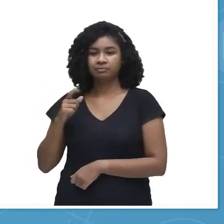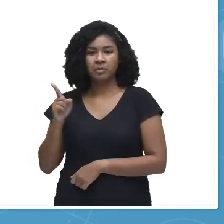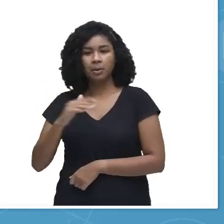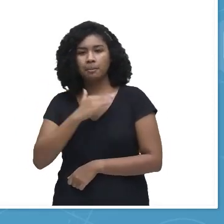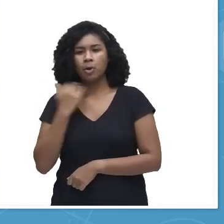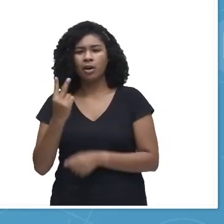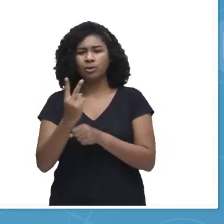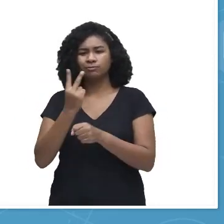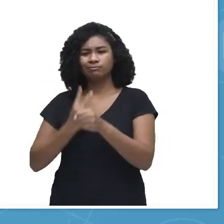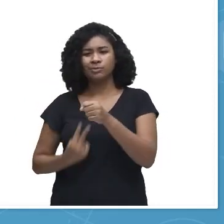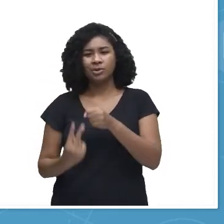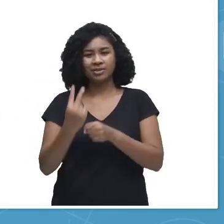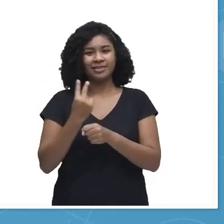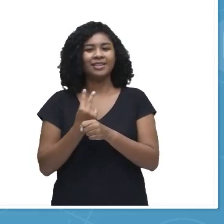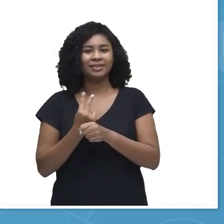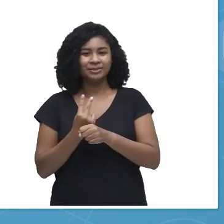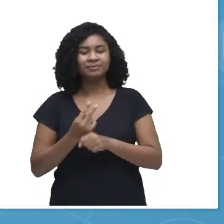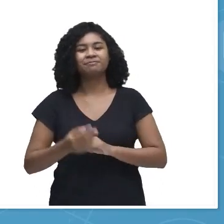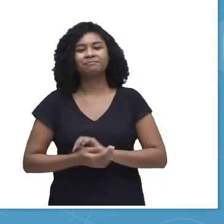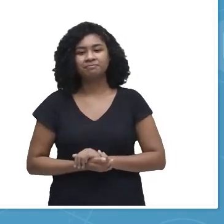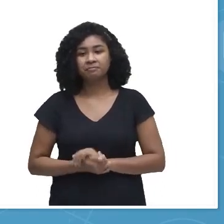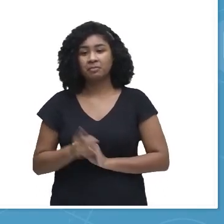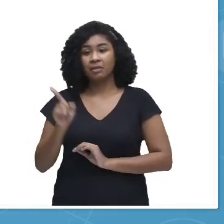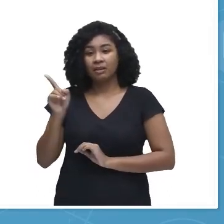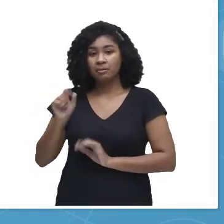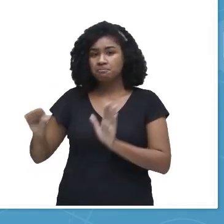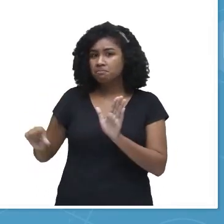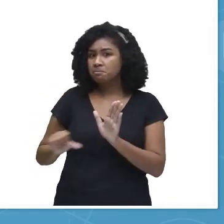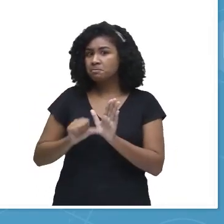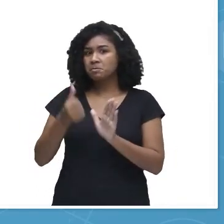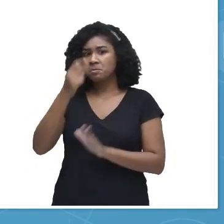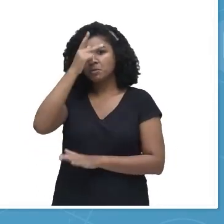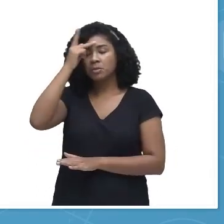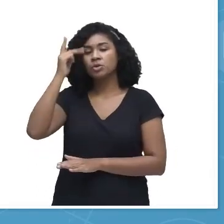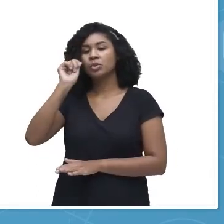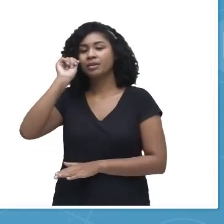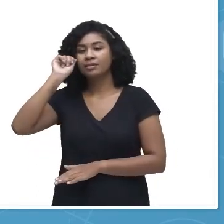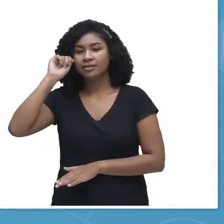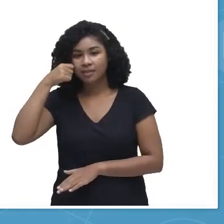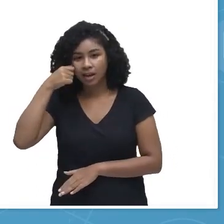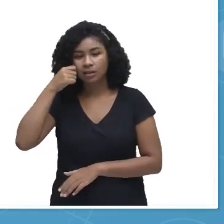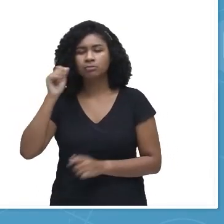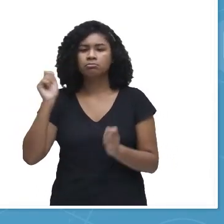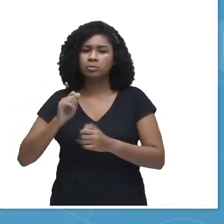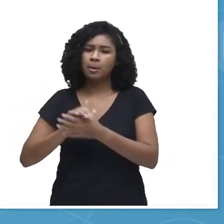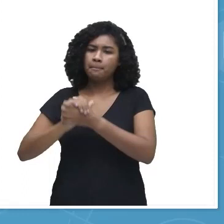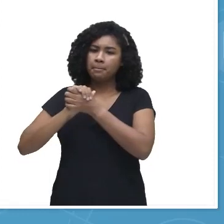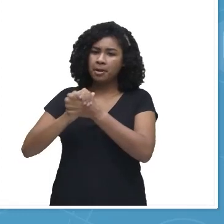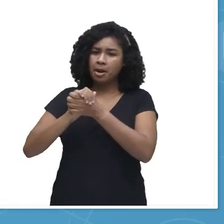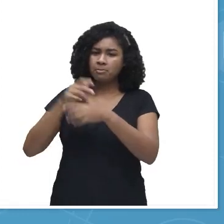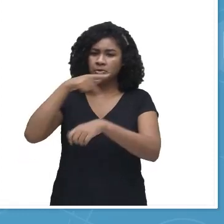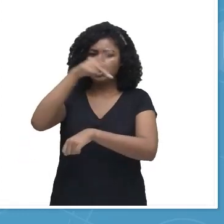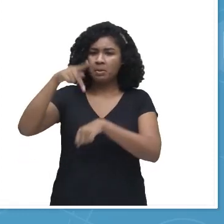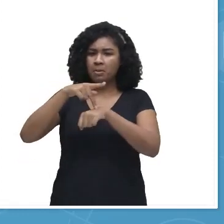2 anos, considerada uma das primeiras atrizes negras reconhecidamente a ganhar prêmios internacionais. A